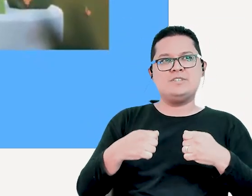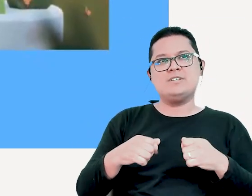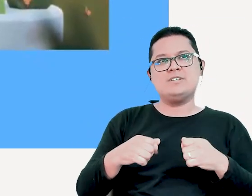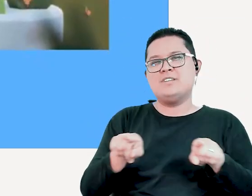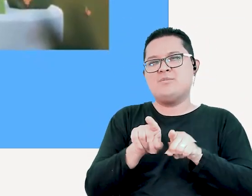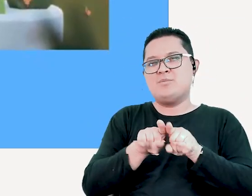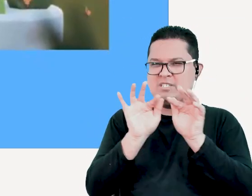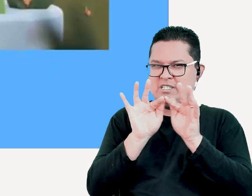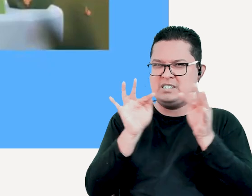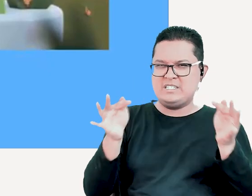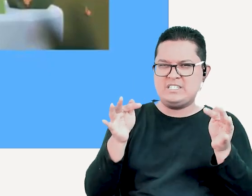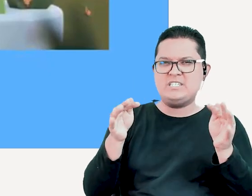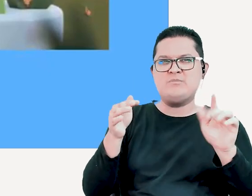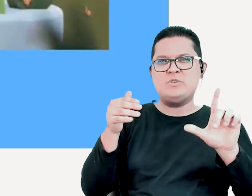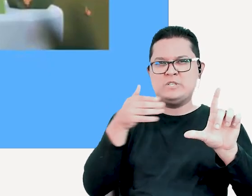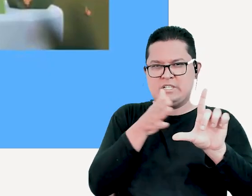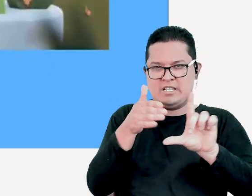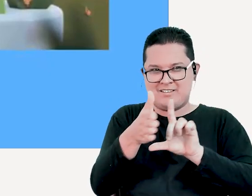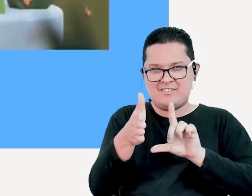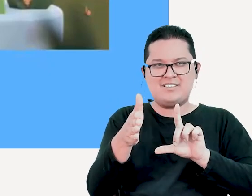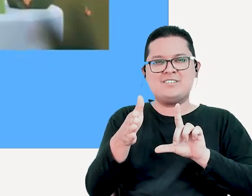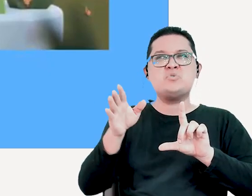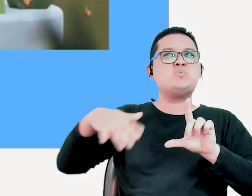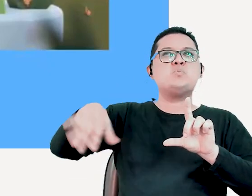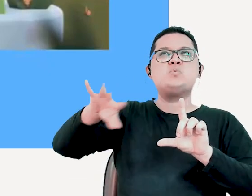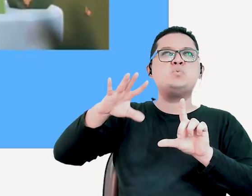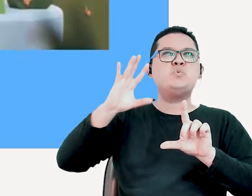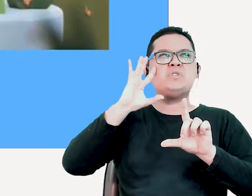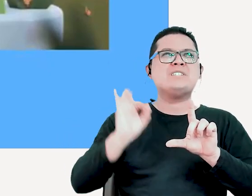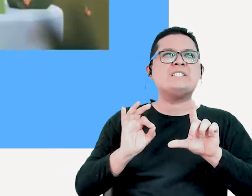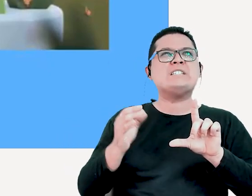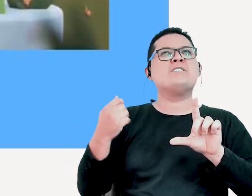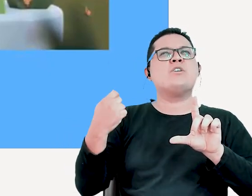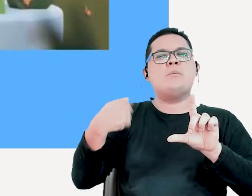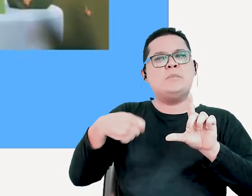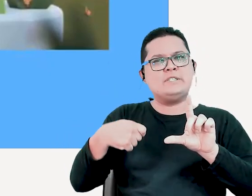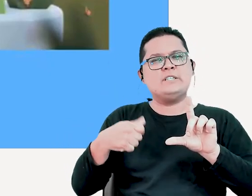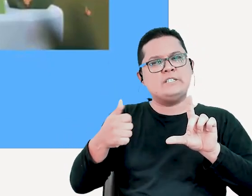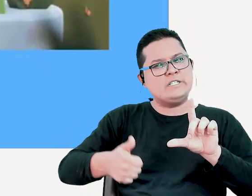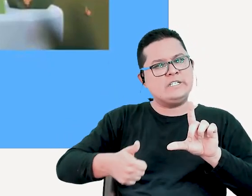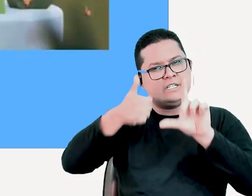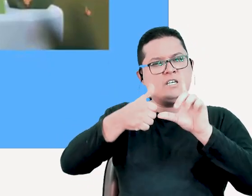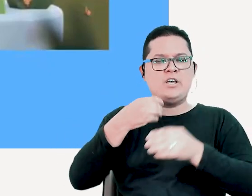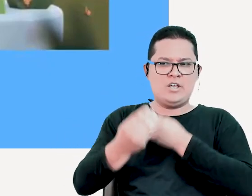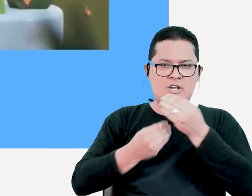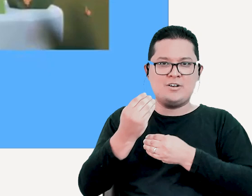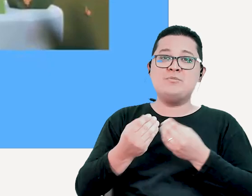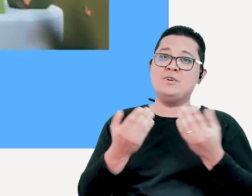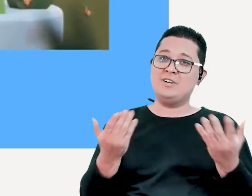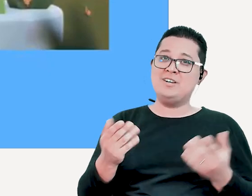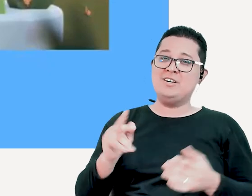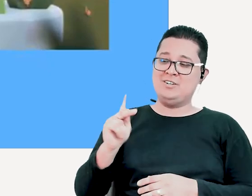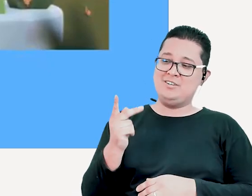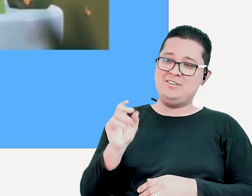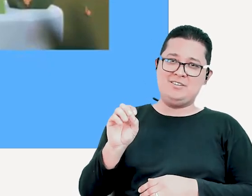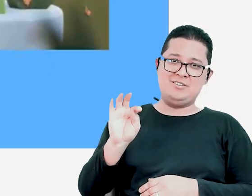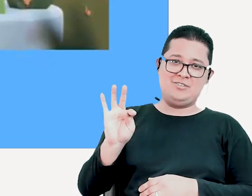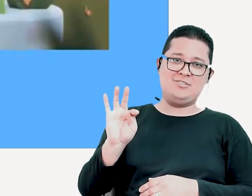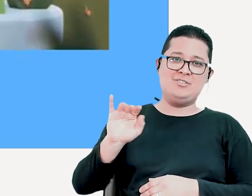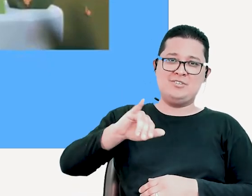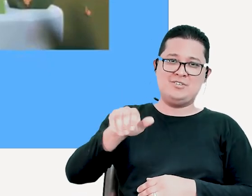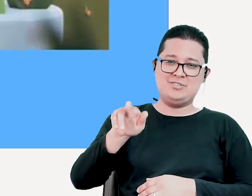para as pessoas entenderem. Enfim, é através desses dados de acesso e do próprio Hotjar que você vai